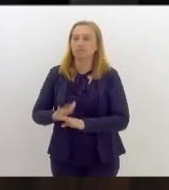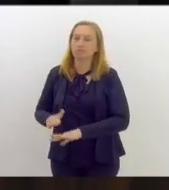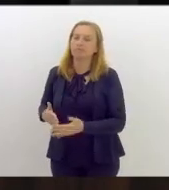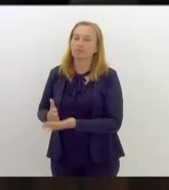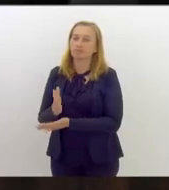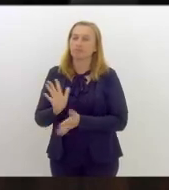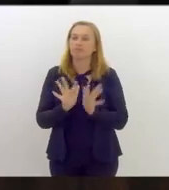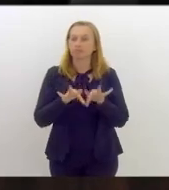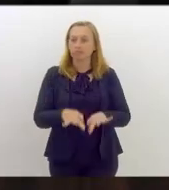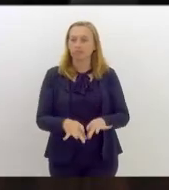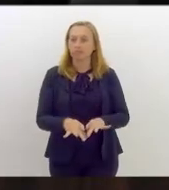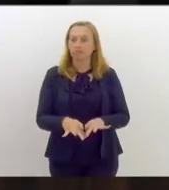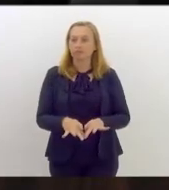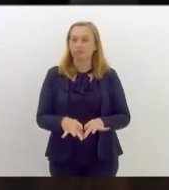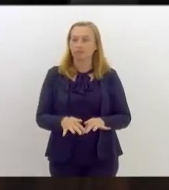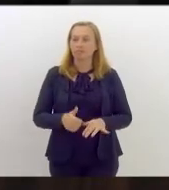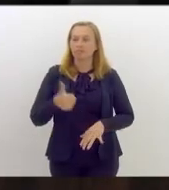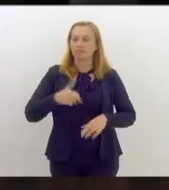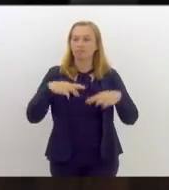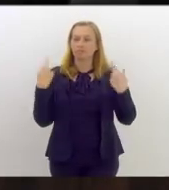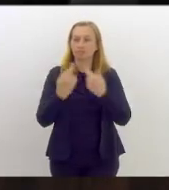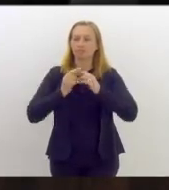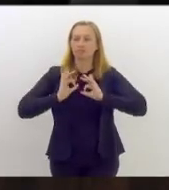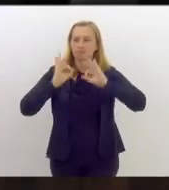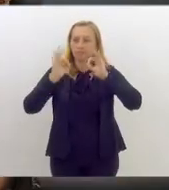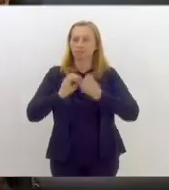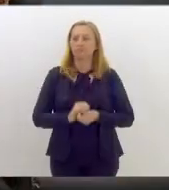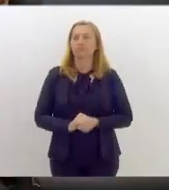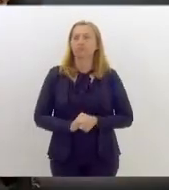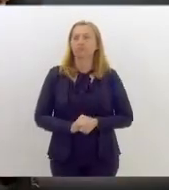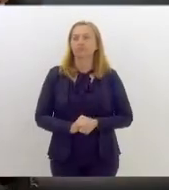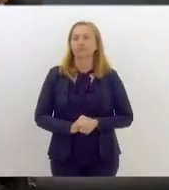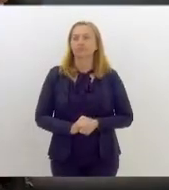aprovados, encerrada a primeira sessão extraordinária.